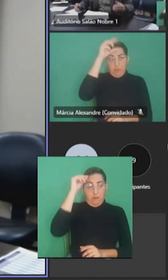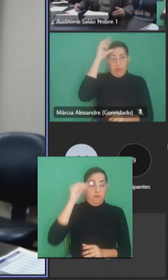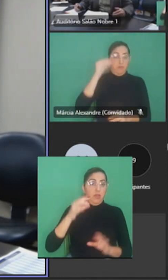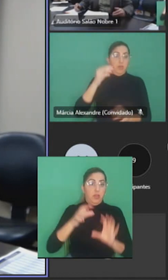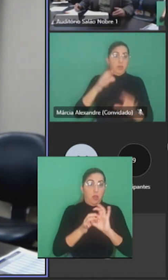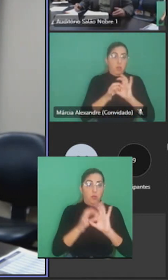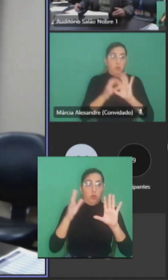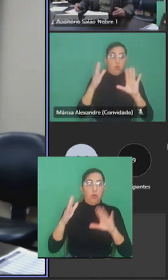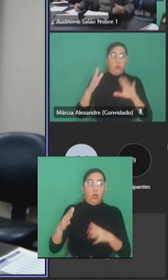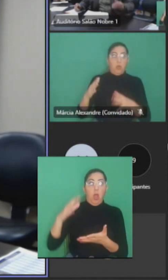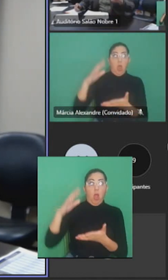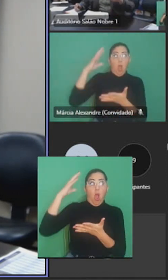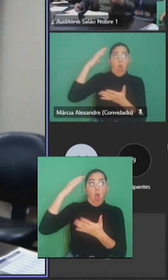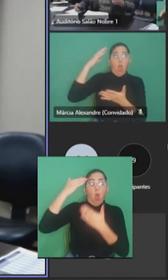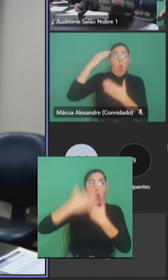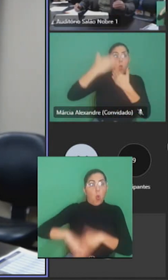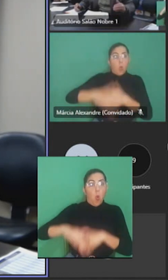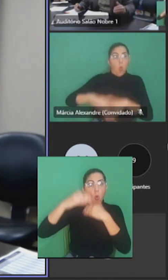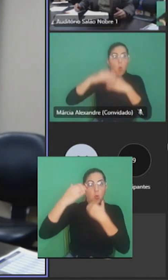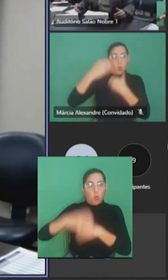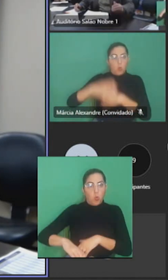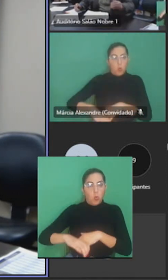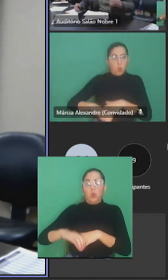Então me chamando os concursos